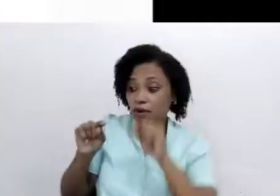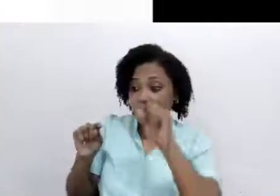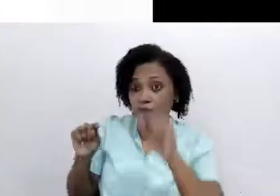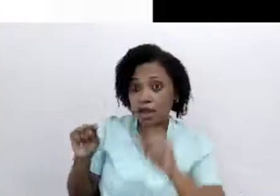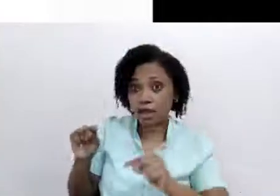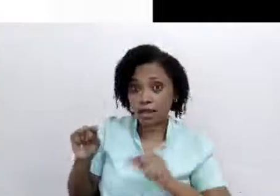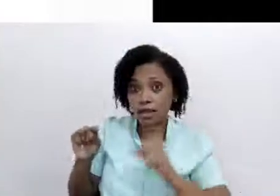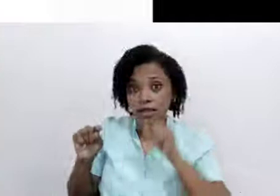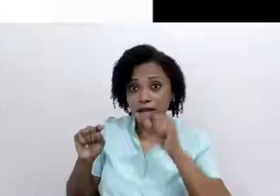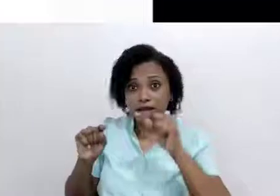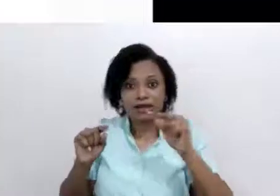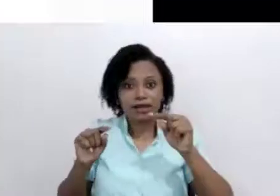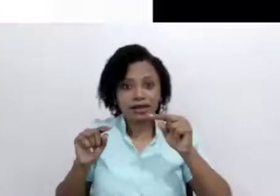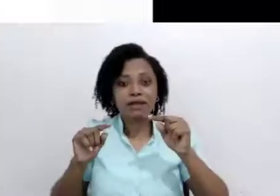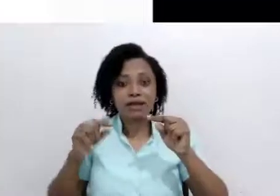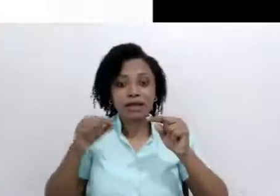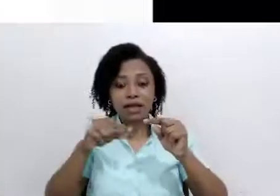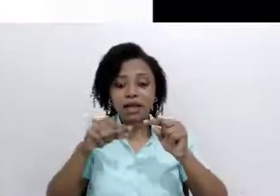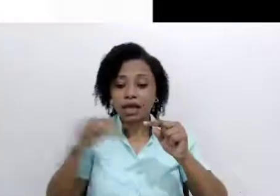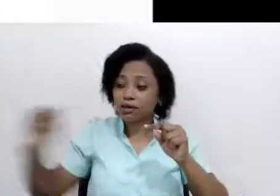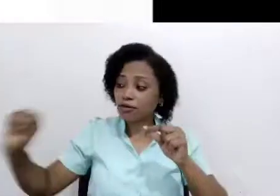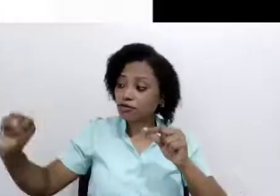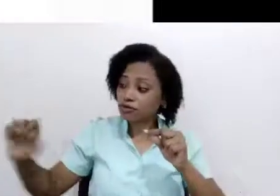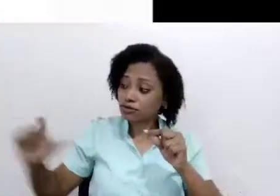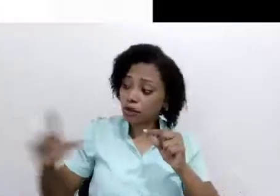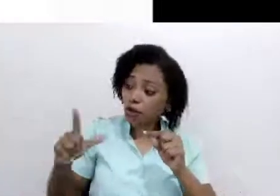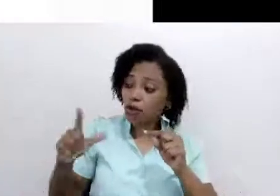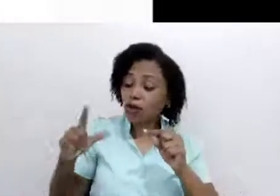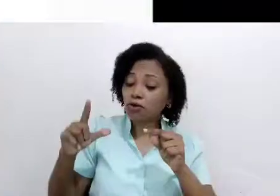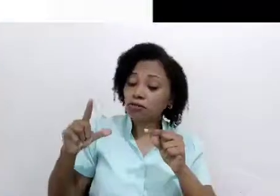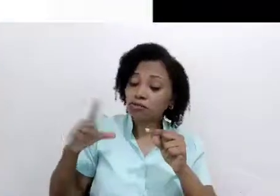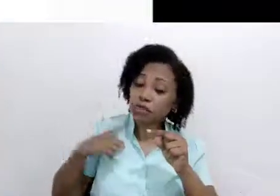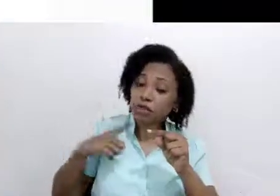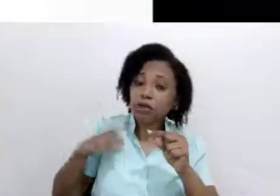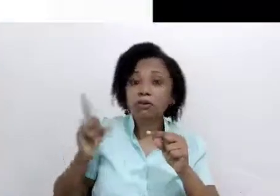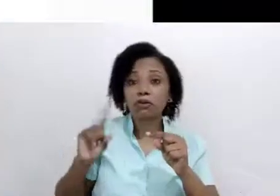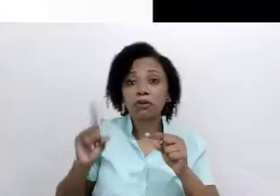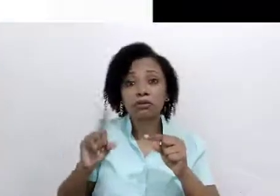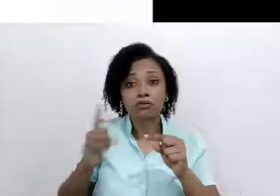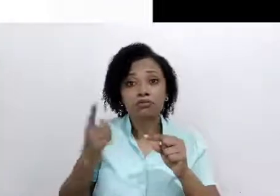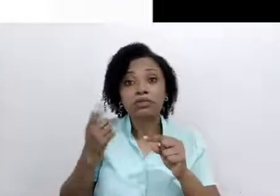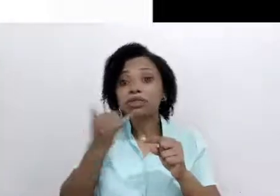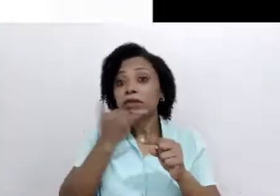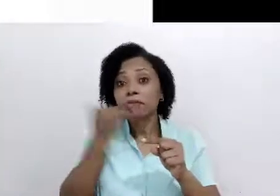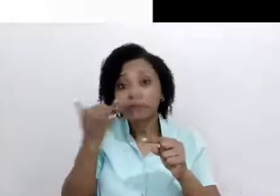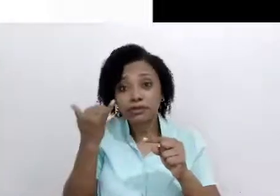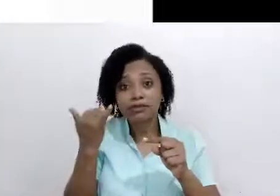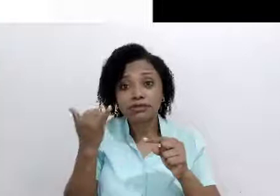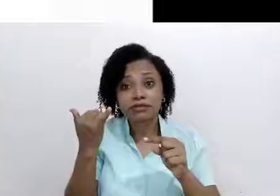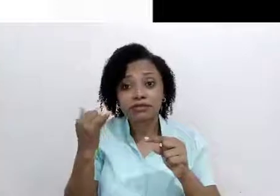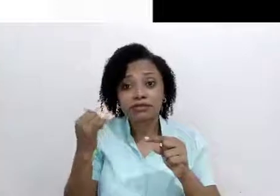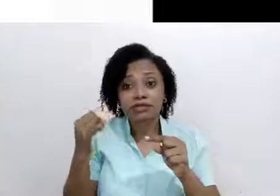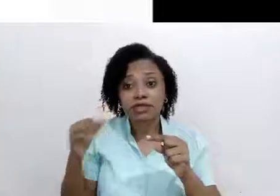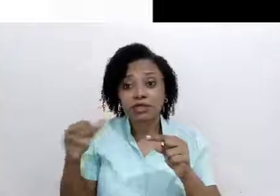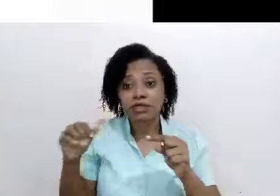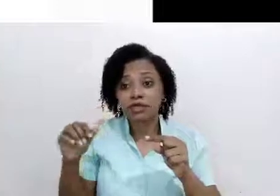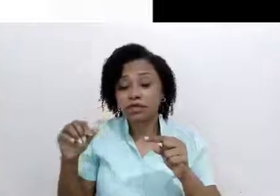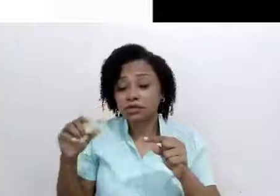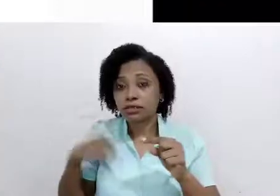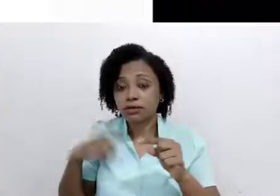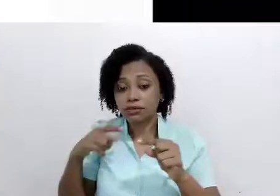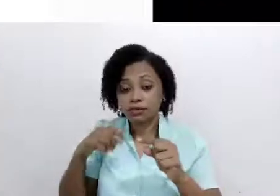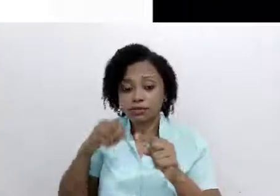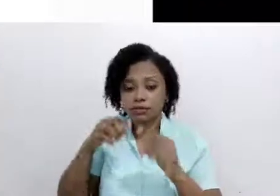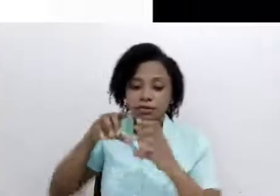ela vai ser ou absorvida pelo objeto ou refletida. Na parte de trás desse objeto,